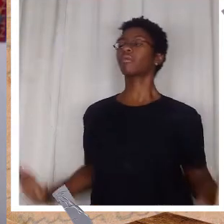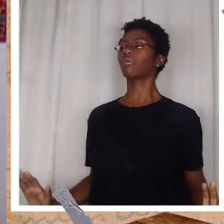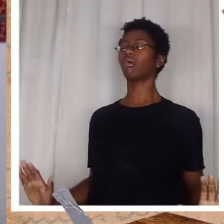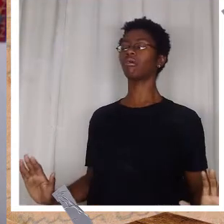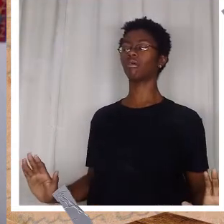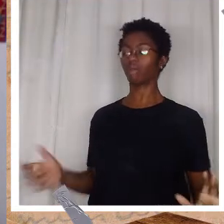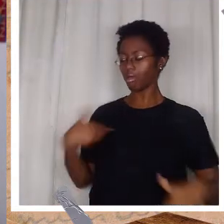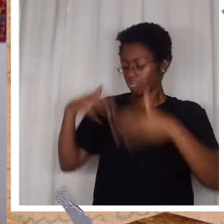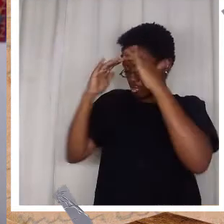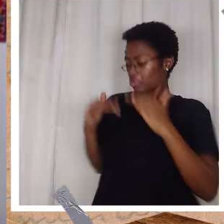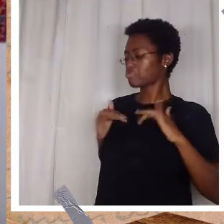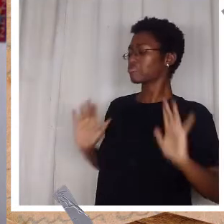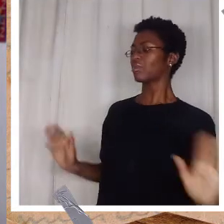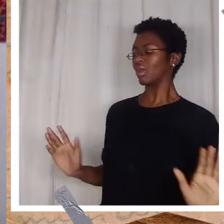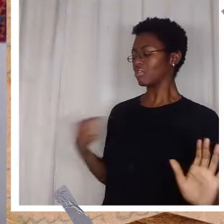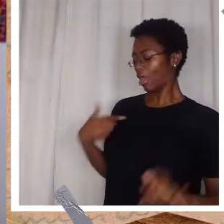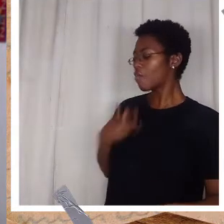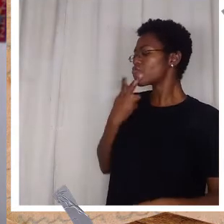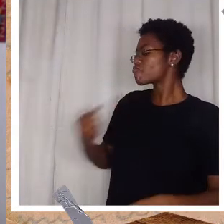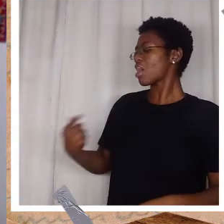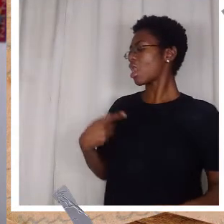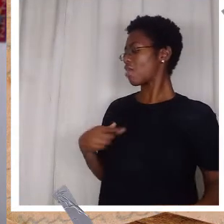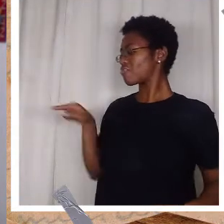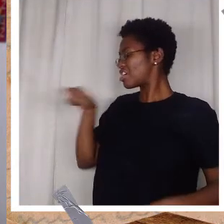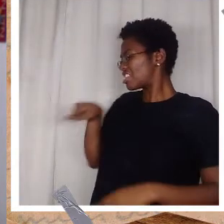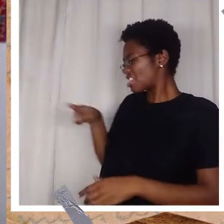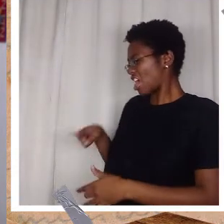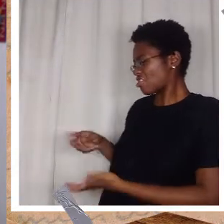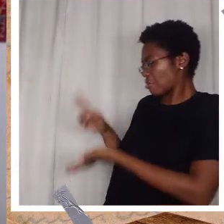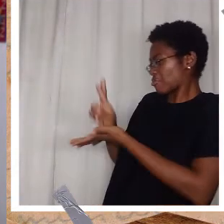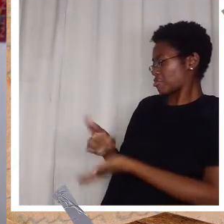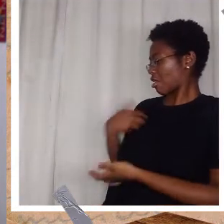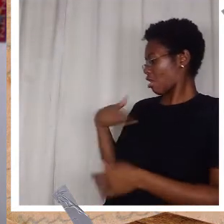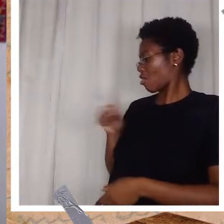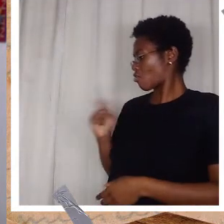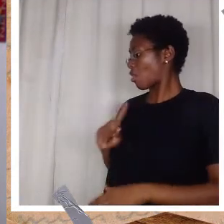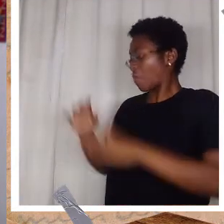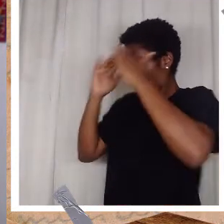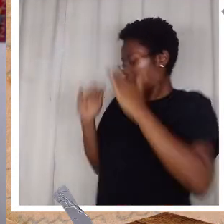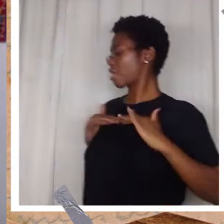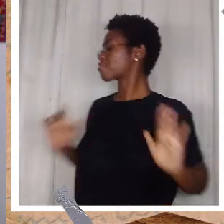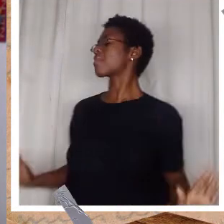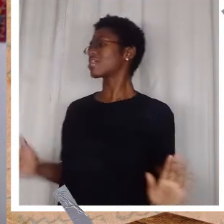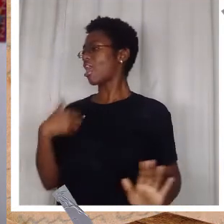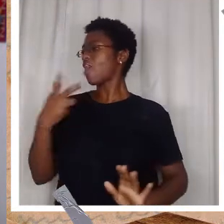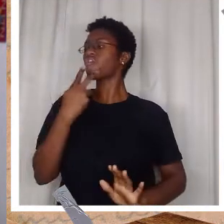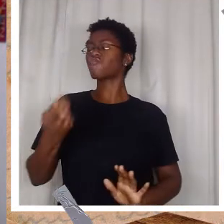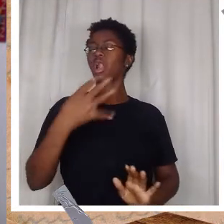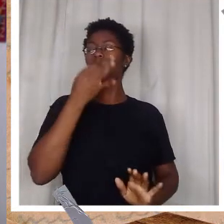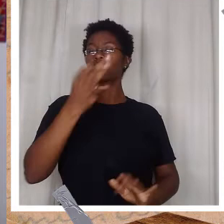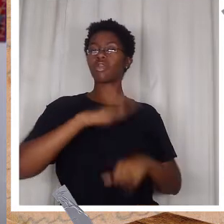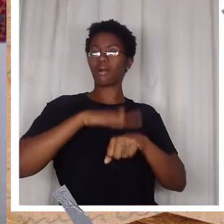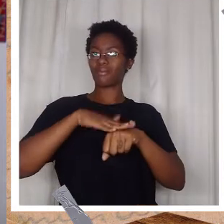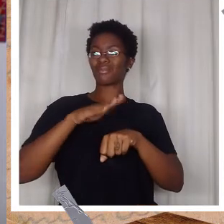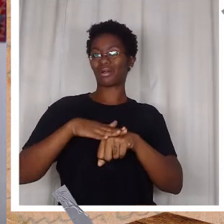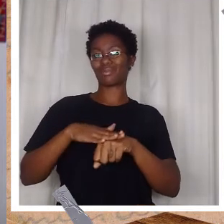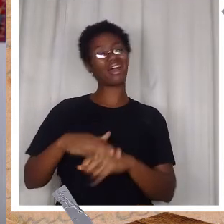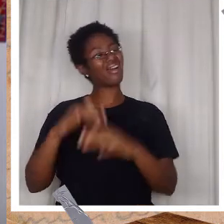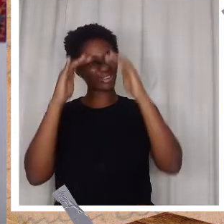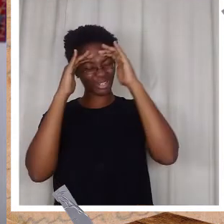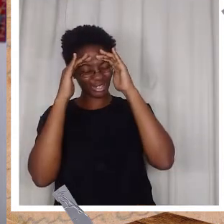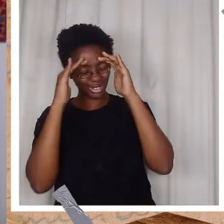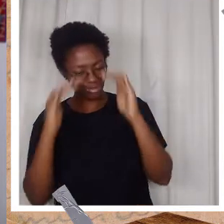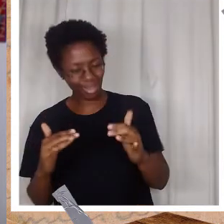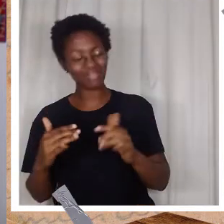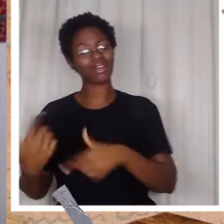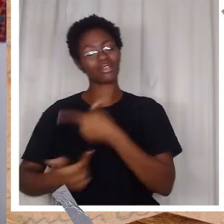ela impôs, entendeu? Com todo o seu sacrifício, com toda a sua labuta, o respeito à sua vida e à sua obra. Isso foi o que eu